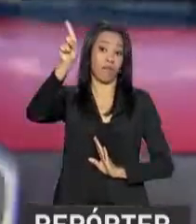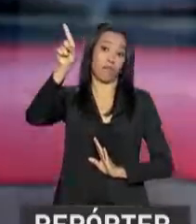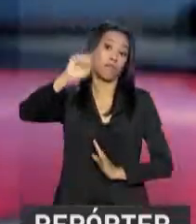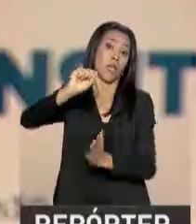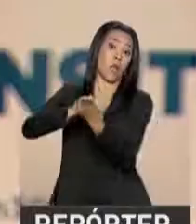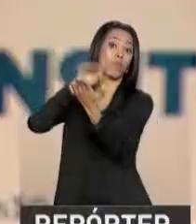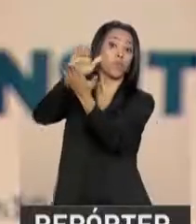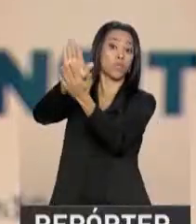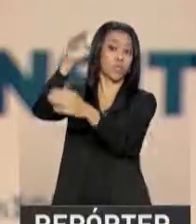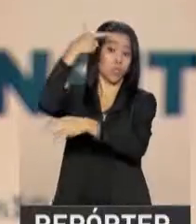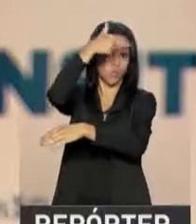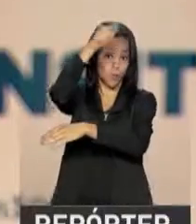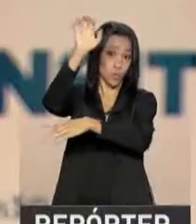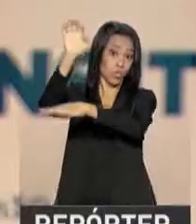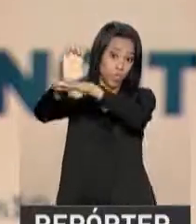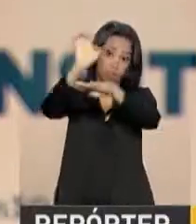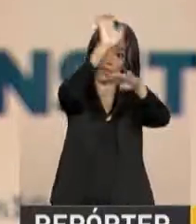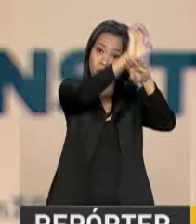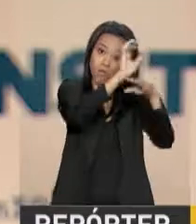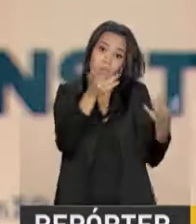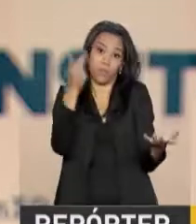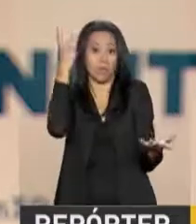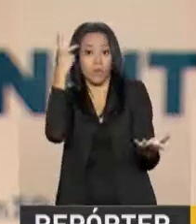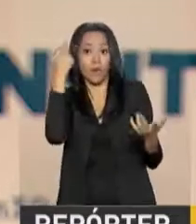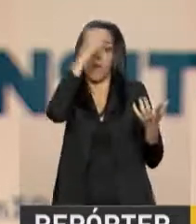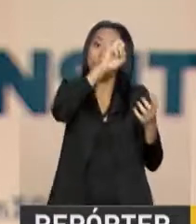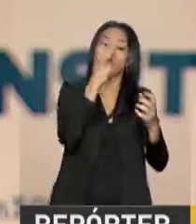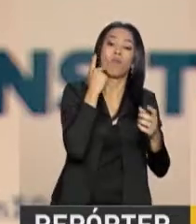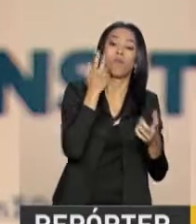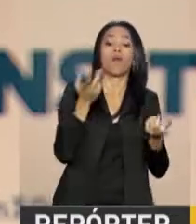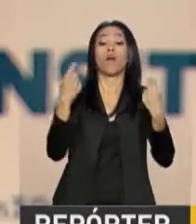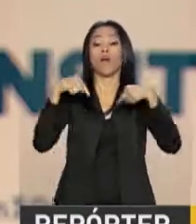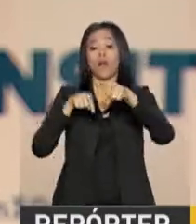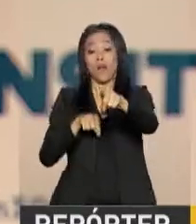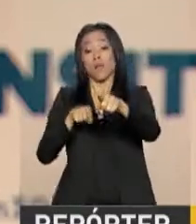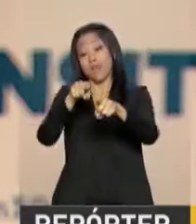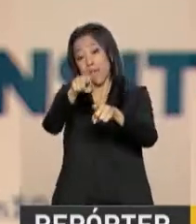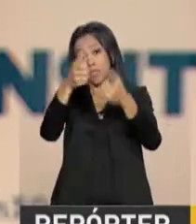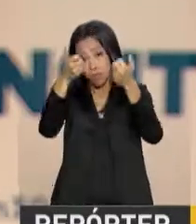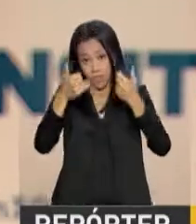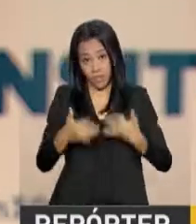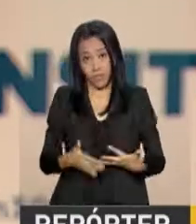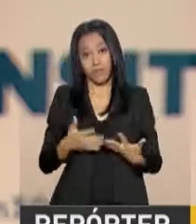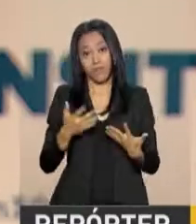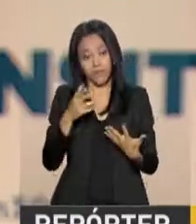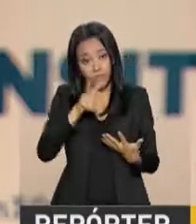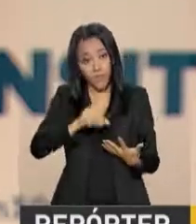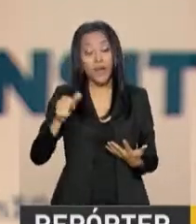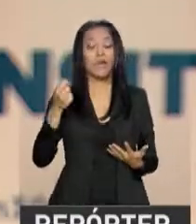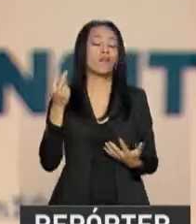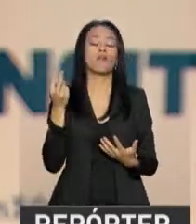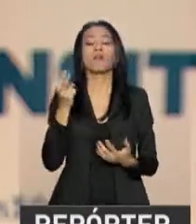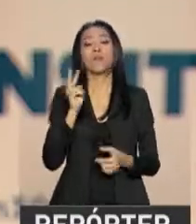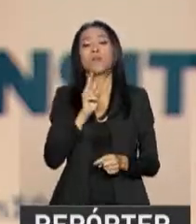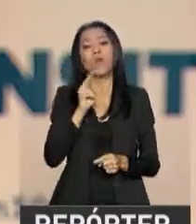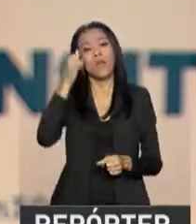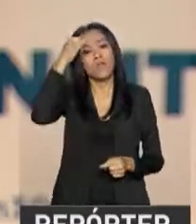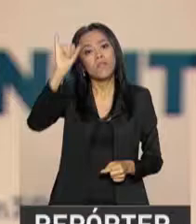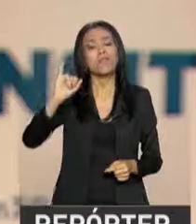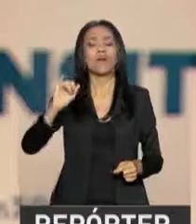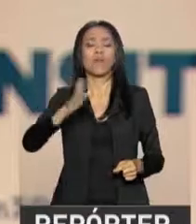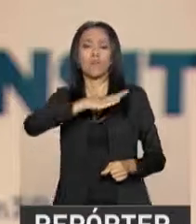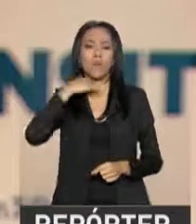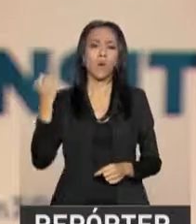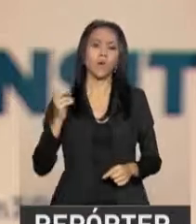um recurso extremamente significativos com certeza vai significa a preservação de vidas e evitar que mortes